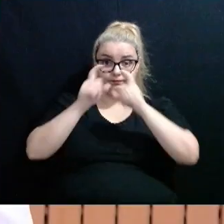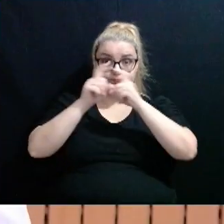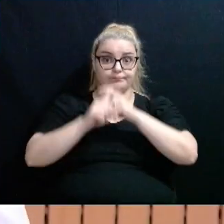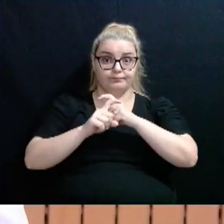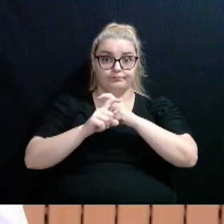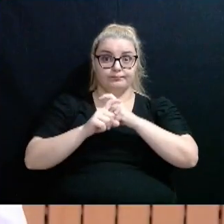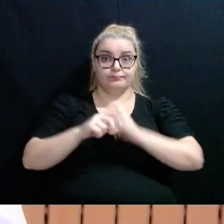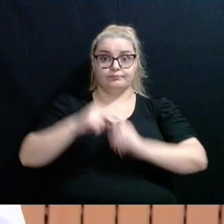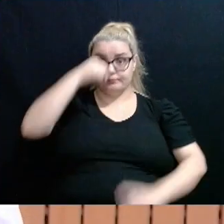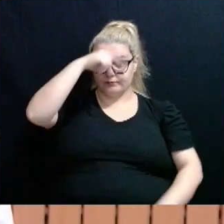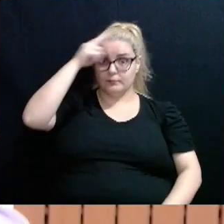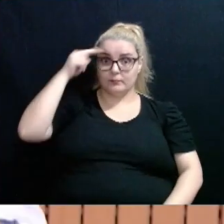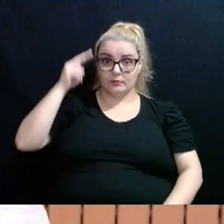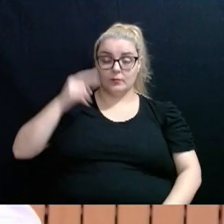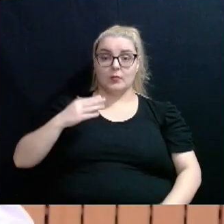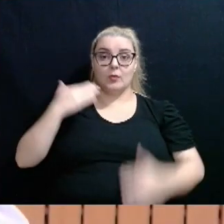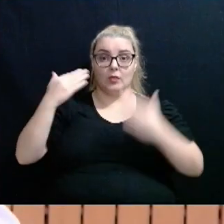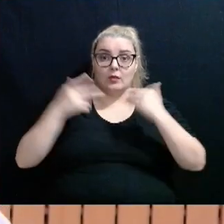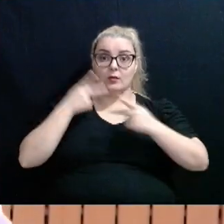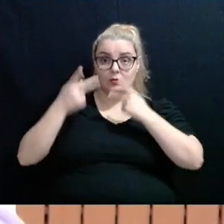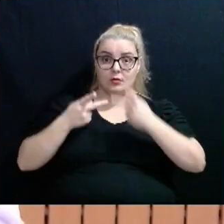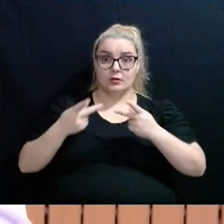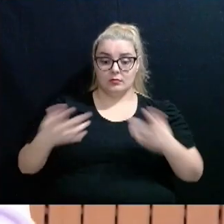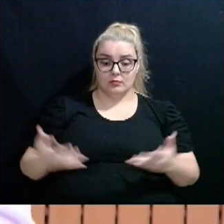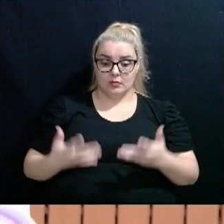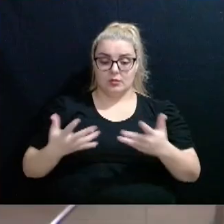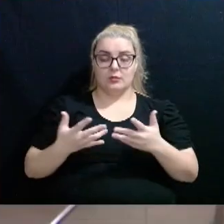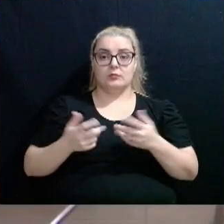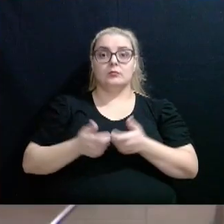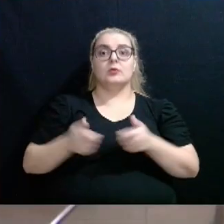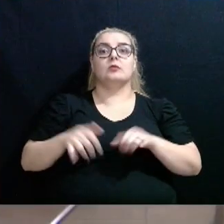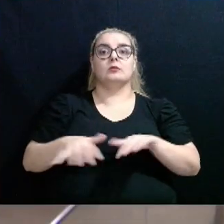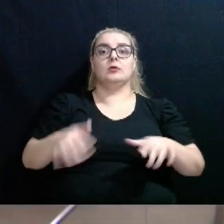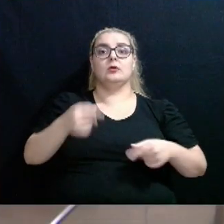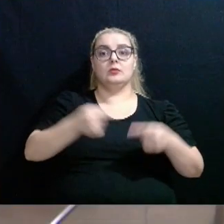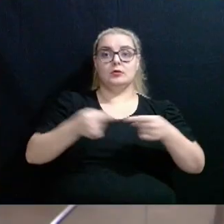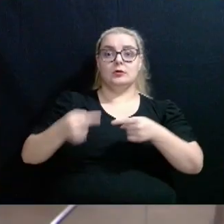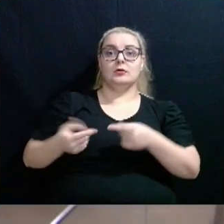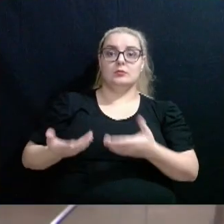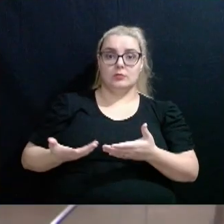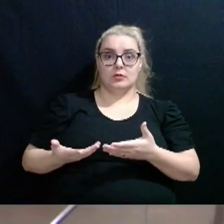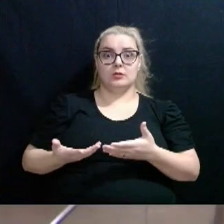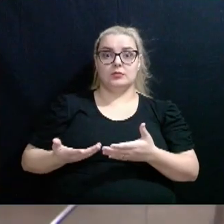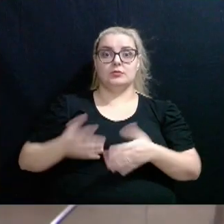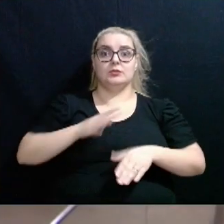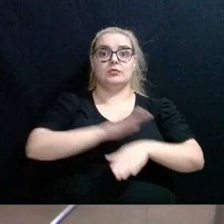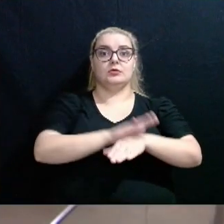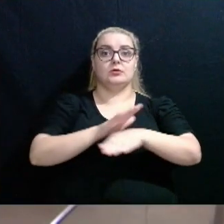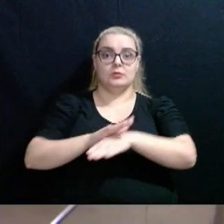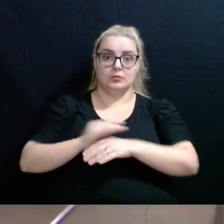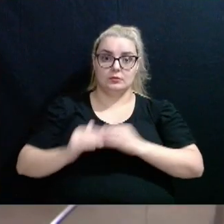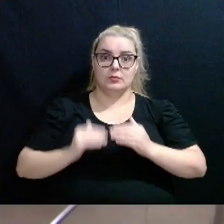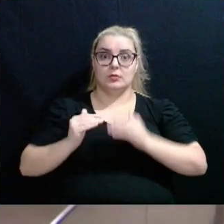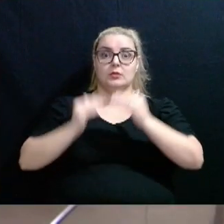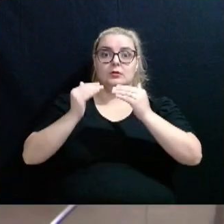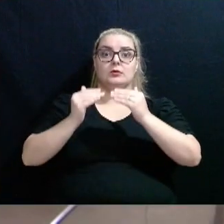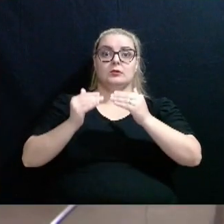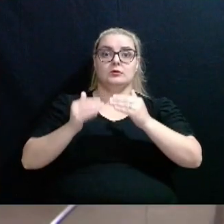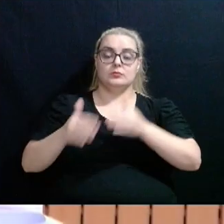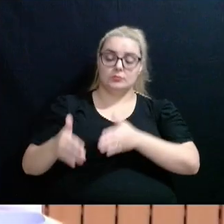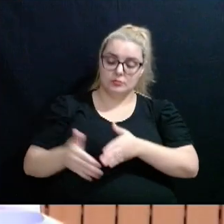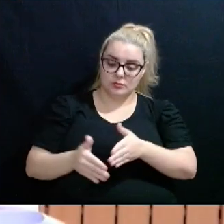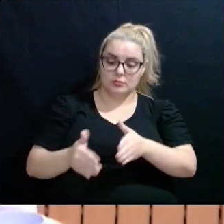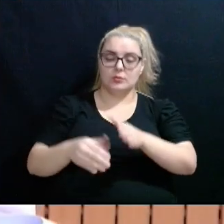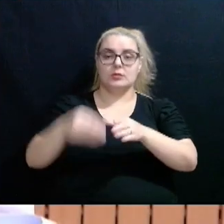Schneider destaca que a iniciativa busca ampliar o debate e contribuir para a construção de caminhos dentro da